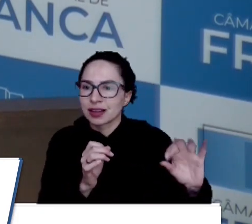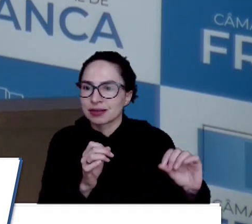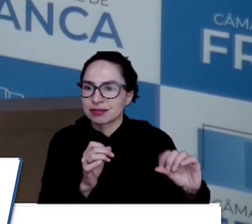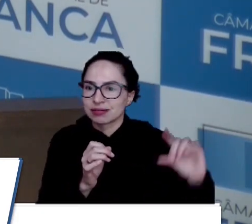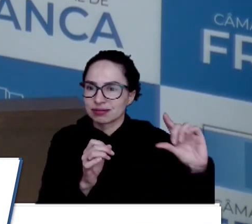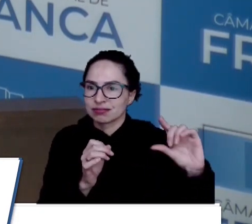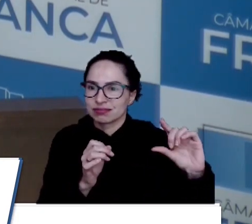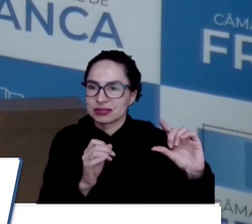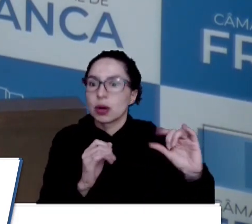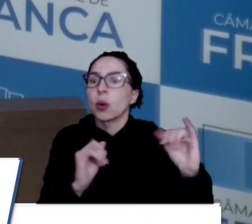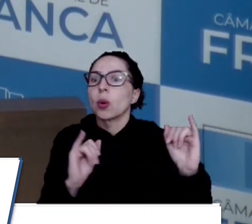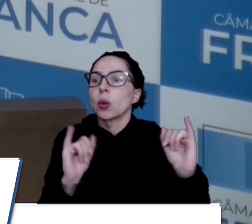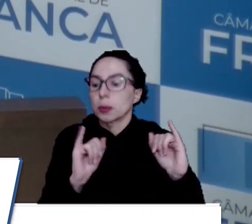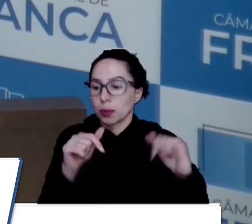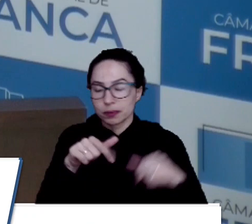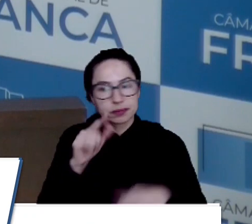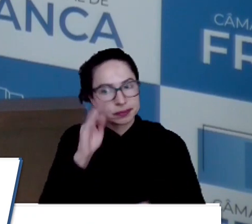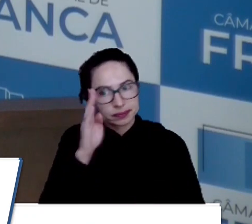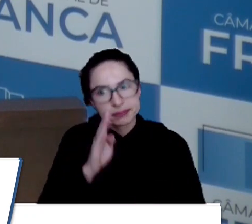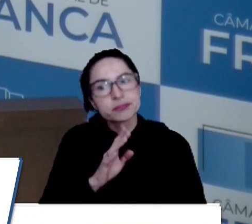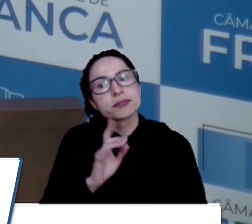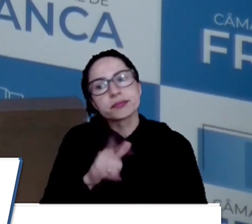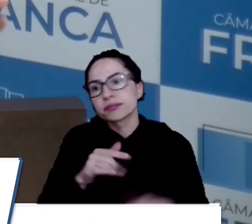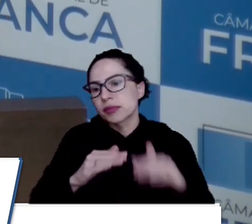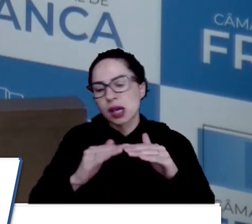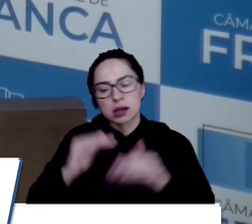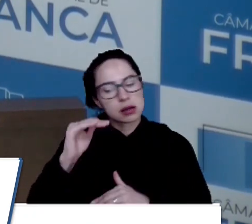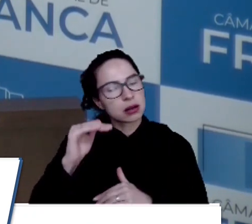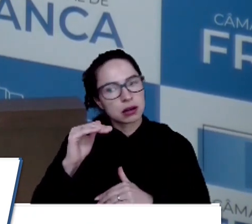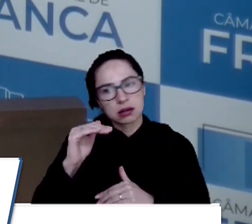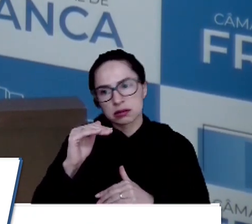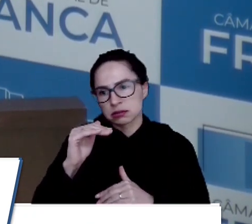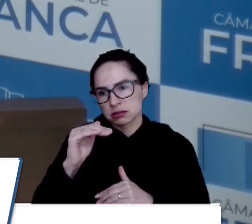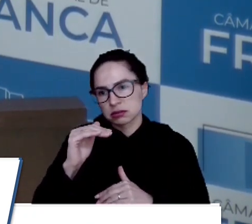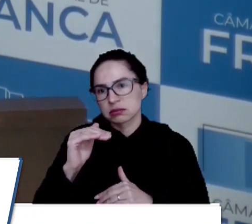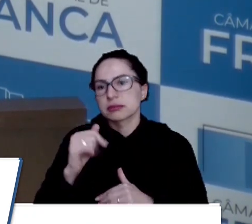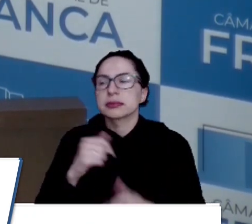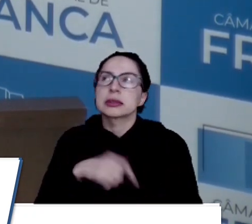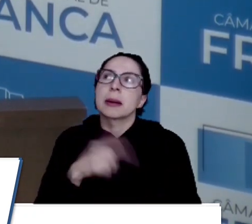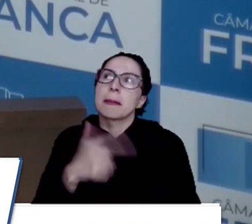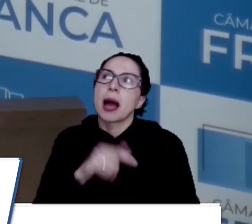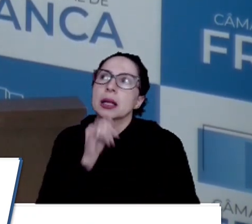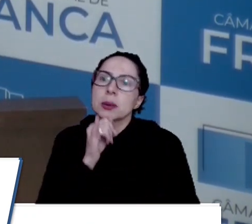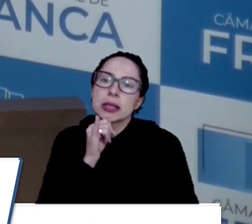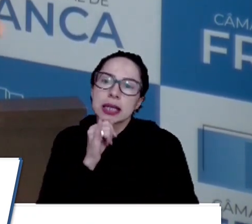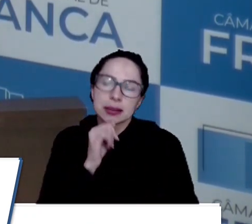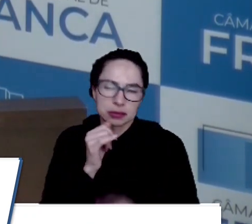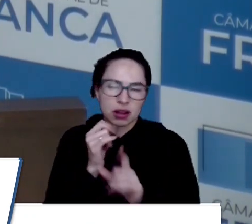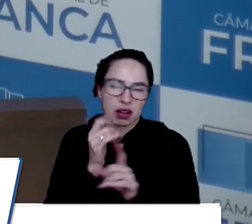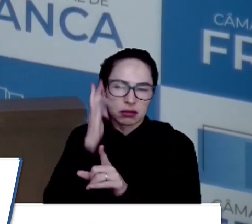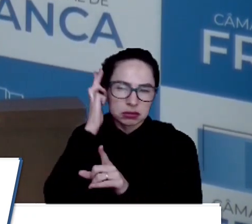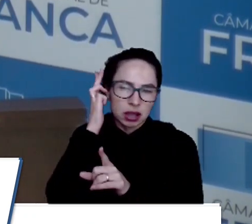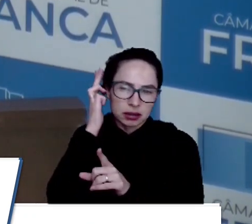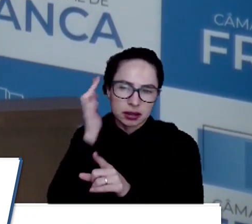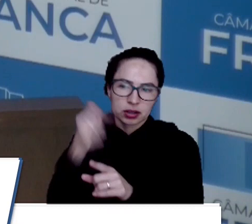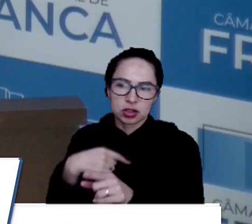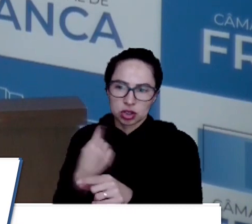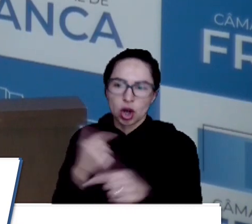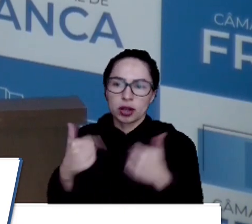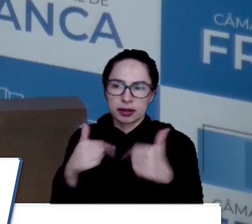no Brasil é assim, ele é desigual. Quero usar um exemplo, o Zezinho Cabeleireiro, nós trabalhamos no